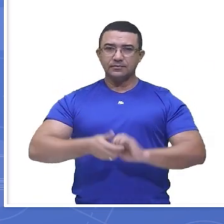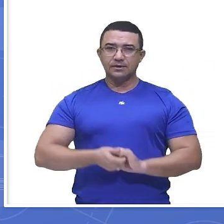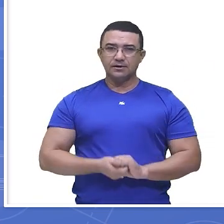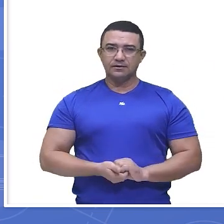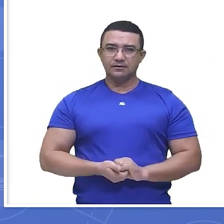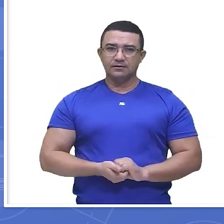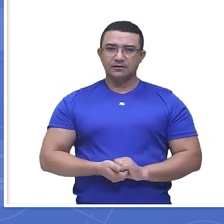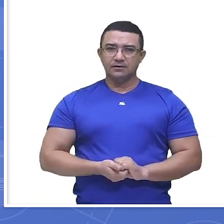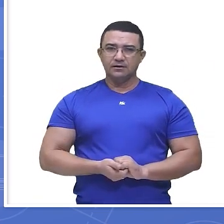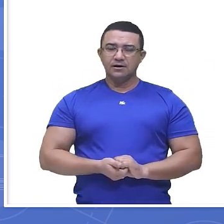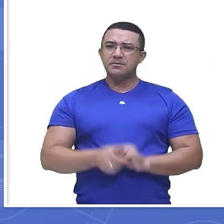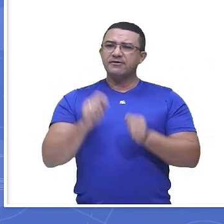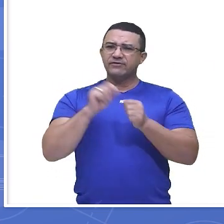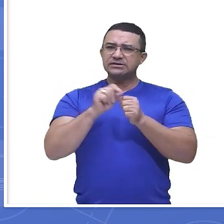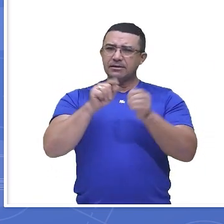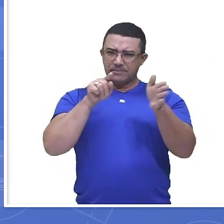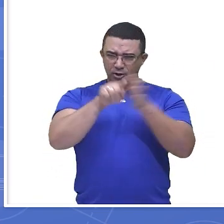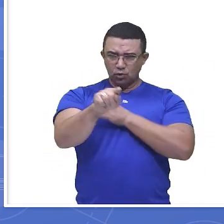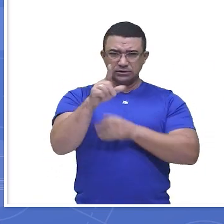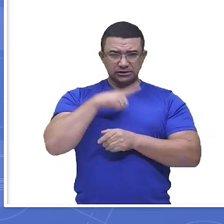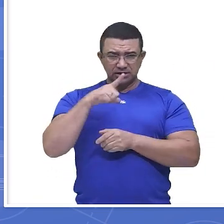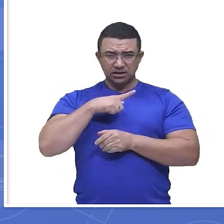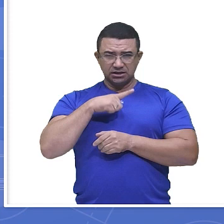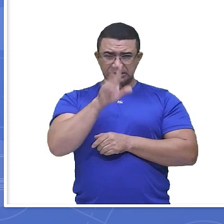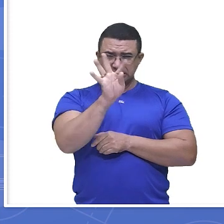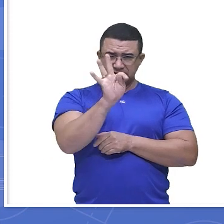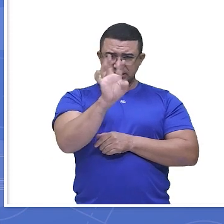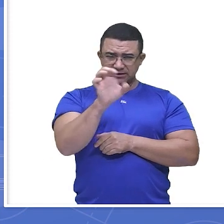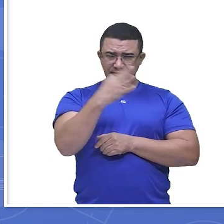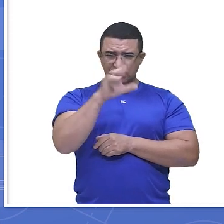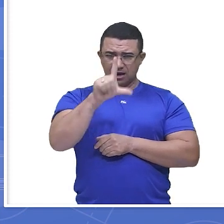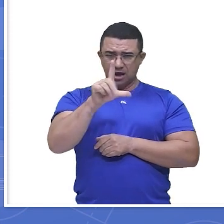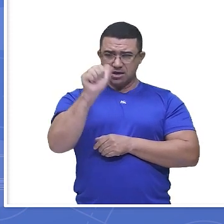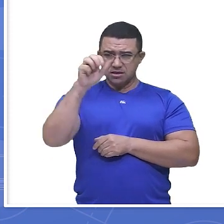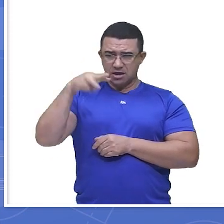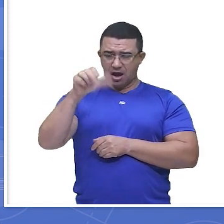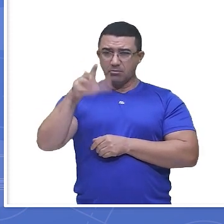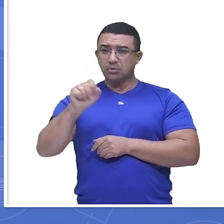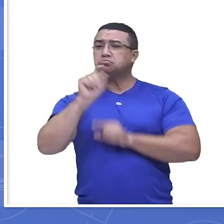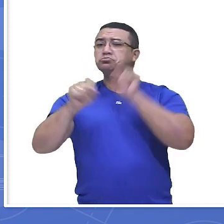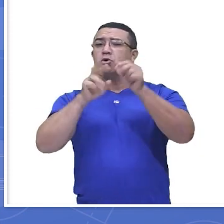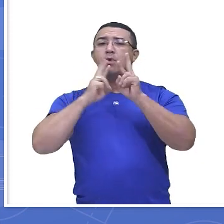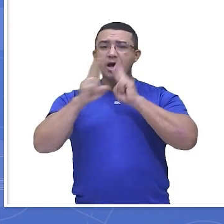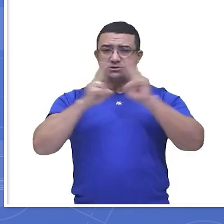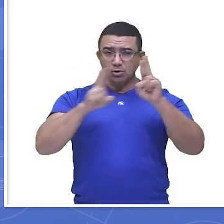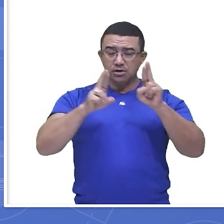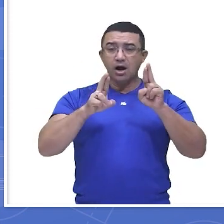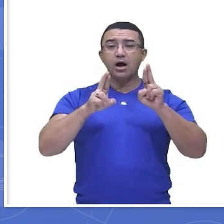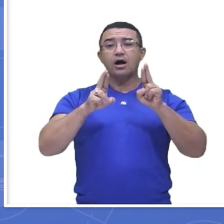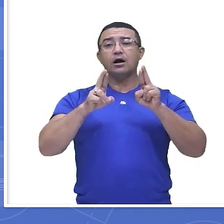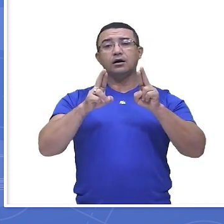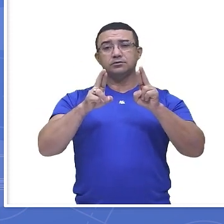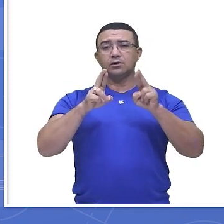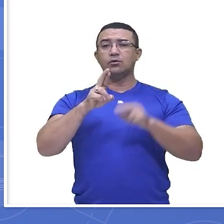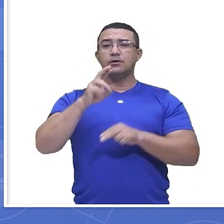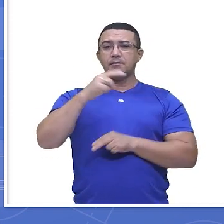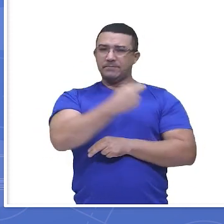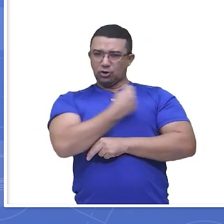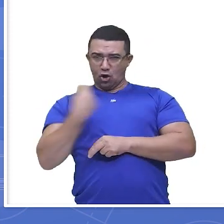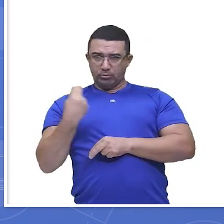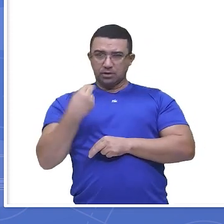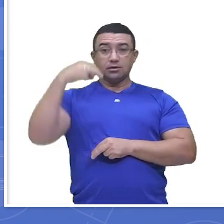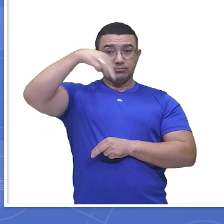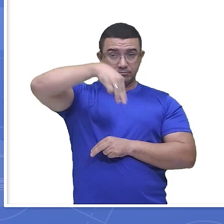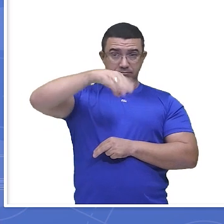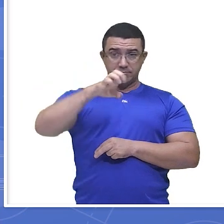Para a pergunta que usa o verbo te llamas, comece a resposta com me llamo, na primeira pessoa de singular, claro. Qual